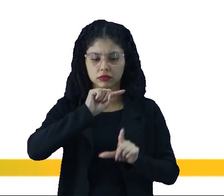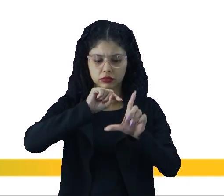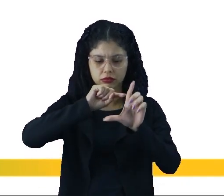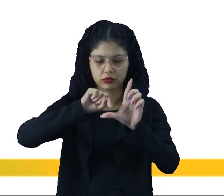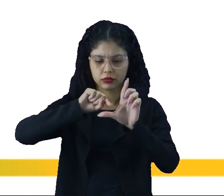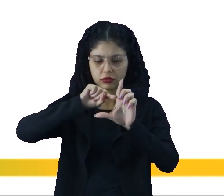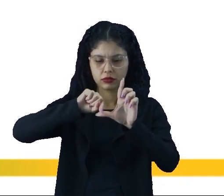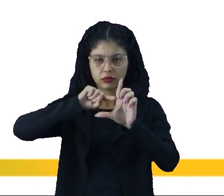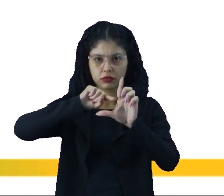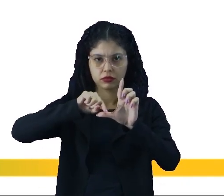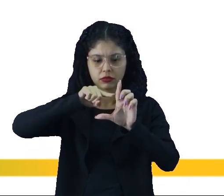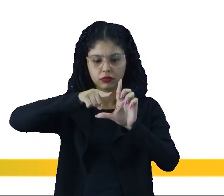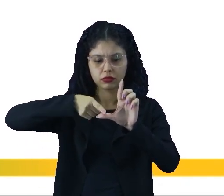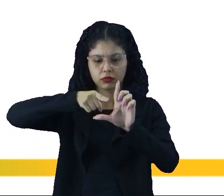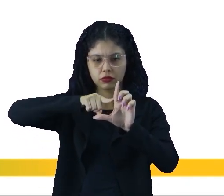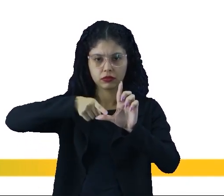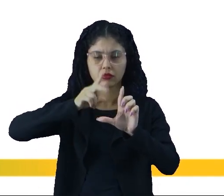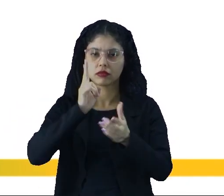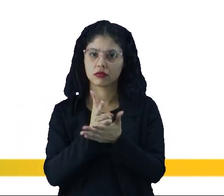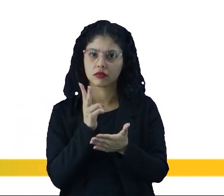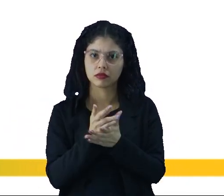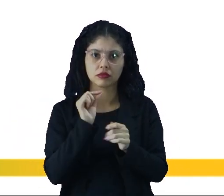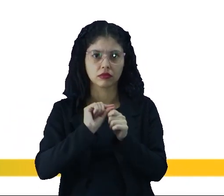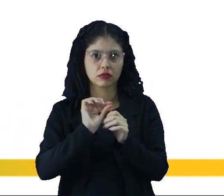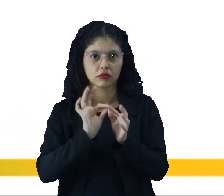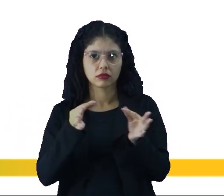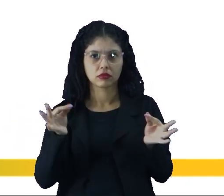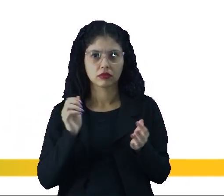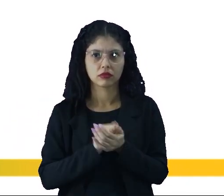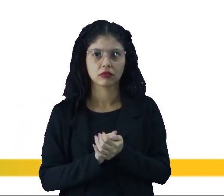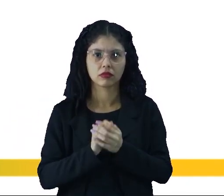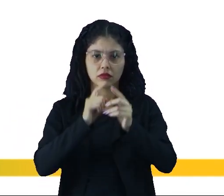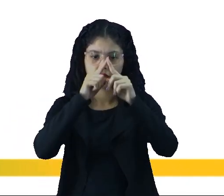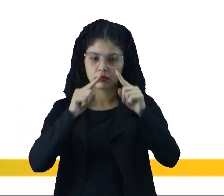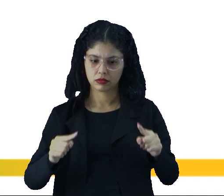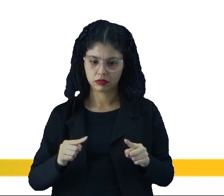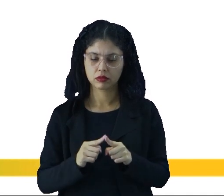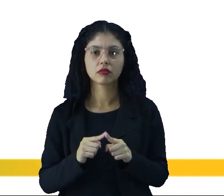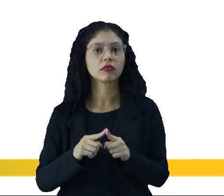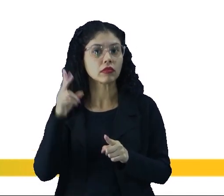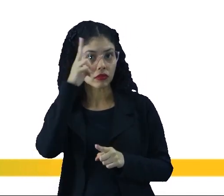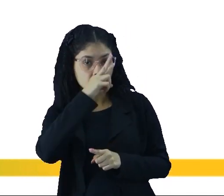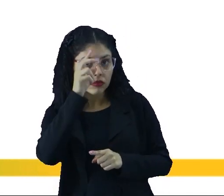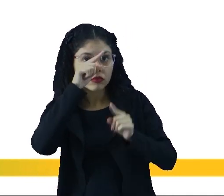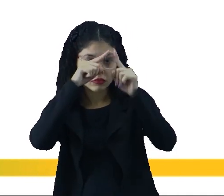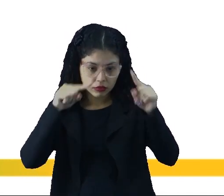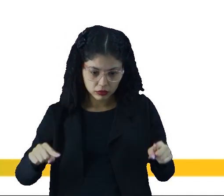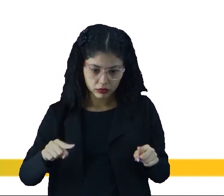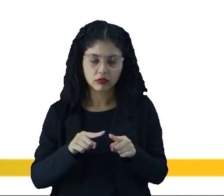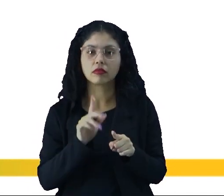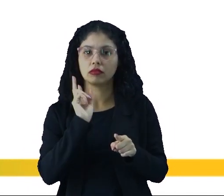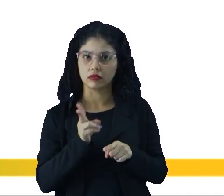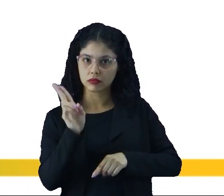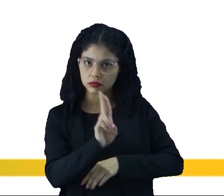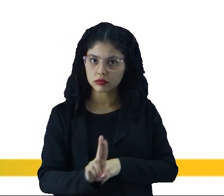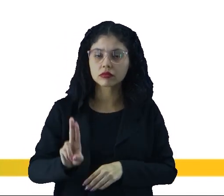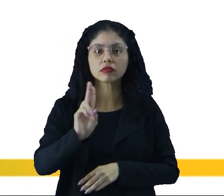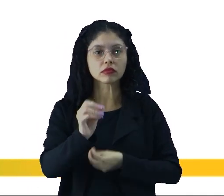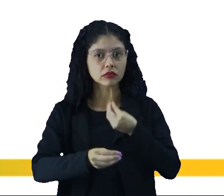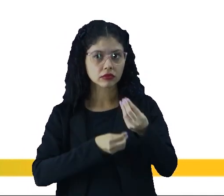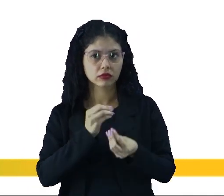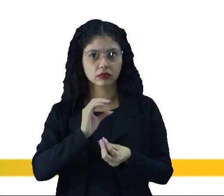viram lá no gráfico que ele forma sempre, né, um triângulo. Lembrando que o triângulo, né, nós usamos